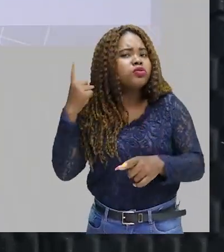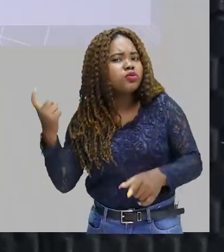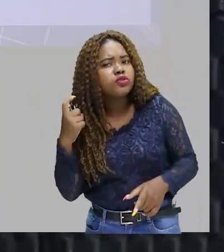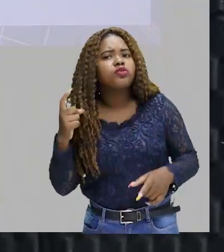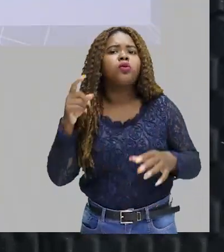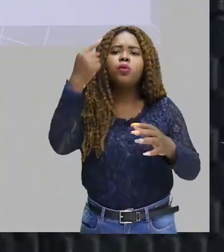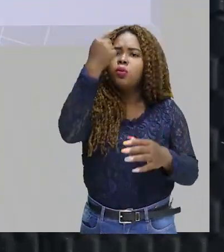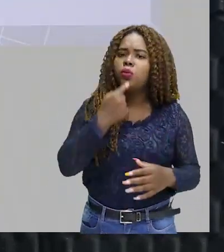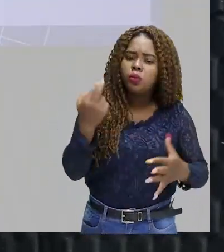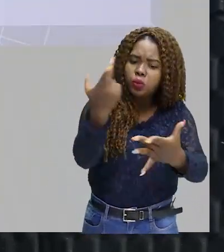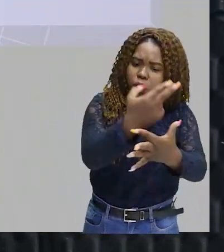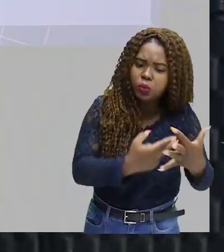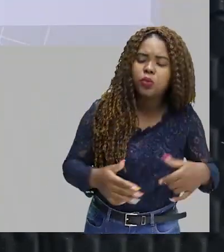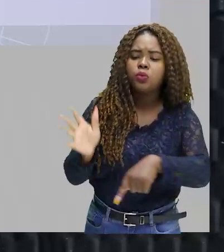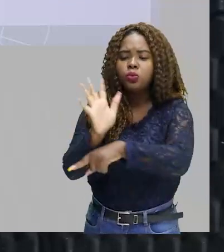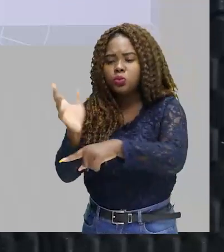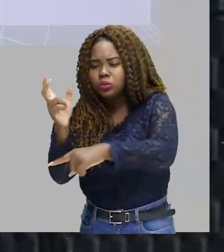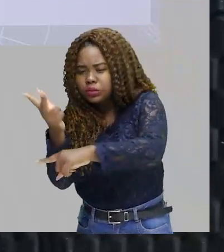o vídeo,